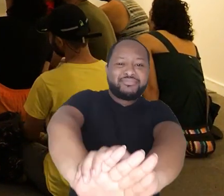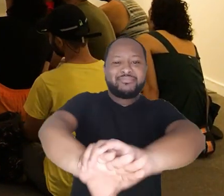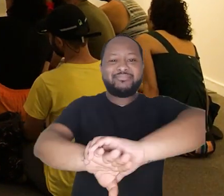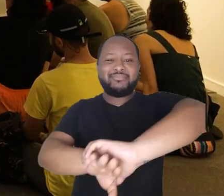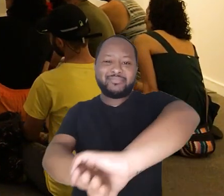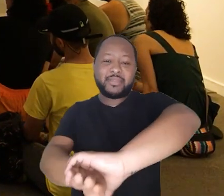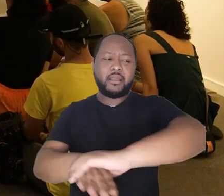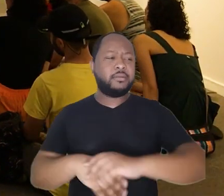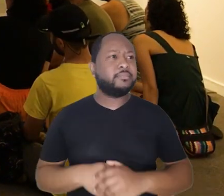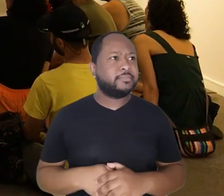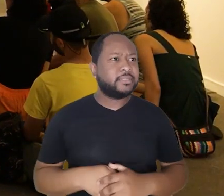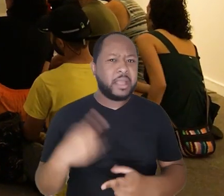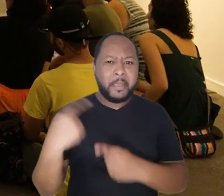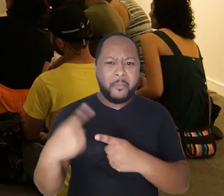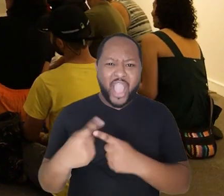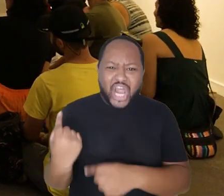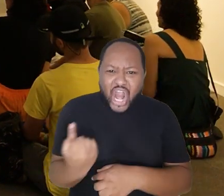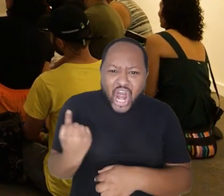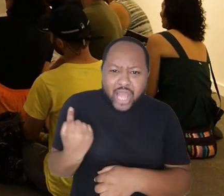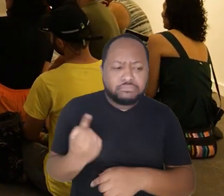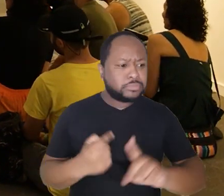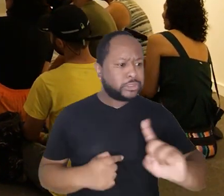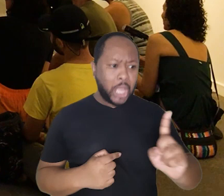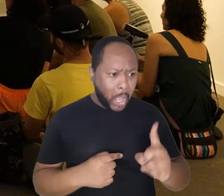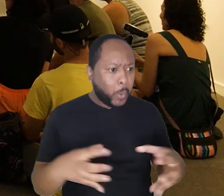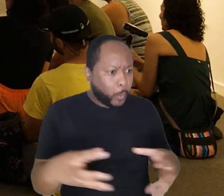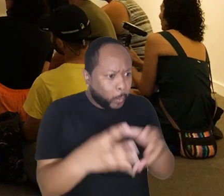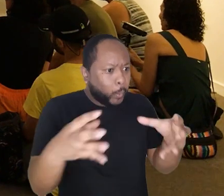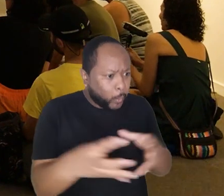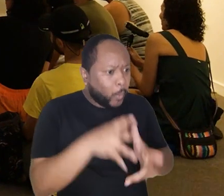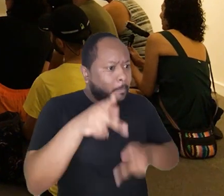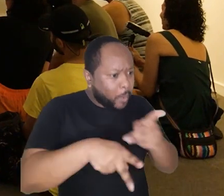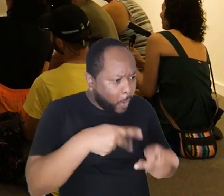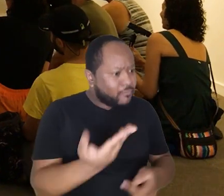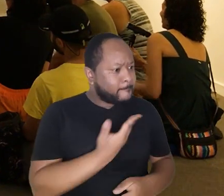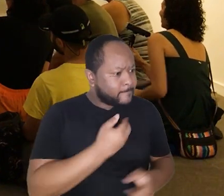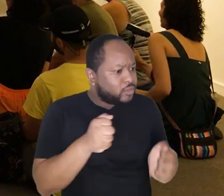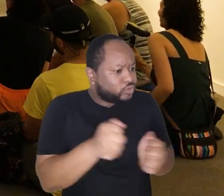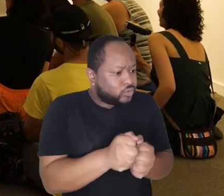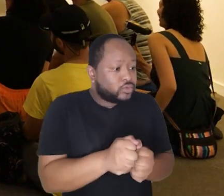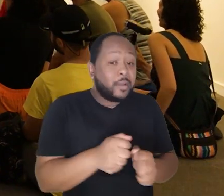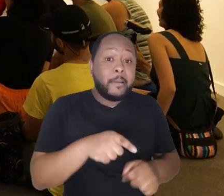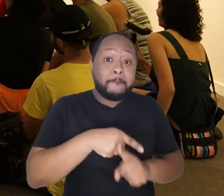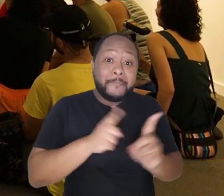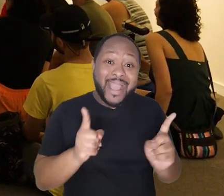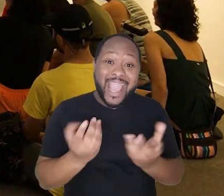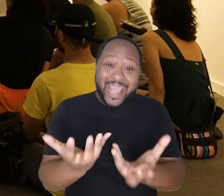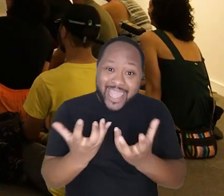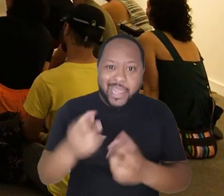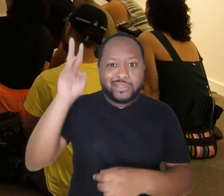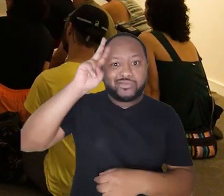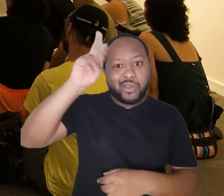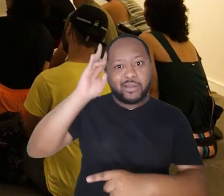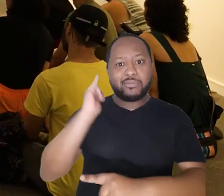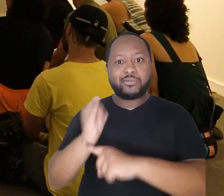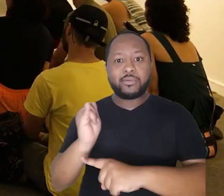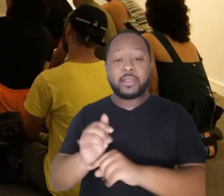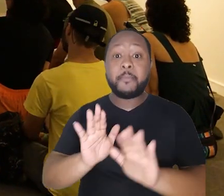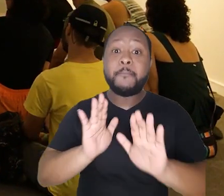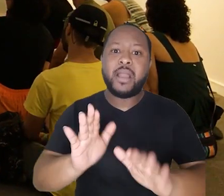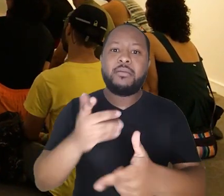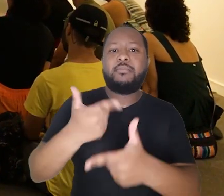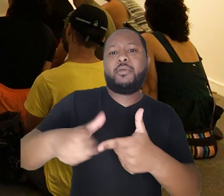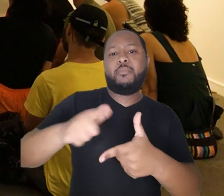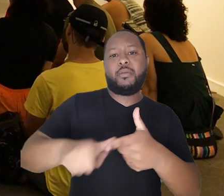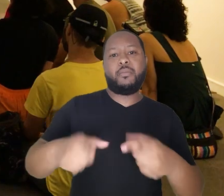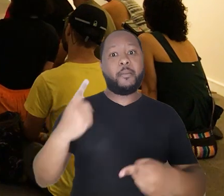Porque ele era solitário? Não, ele estava sempre com a galera. Estava sempre com o povo, só que ele queria contar histórias. Mas tinha um problema, porque nessa época, que